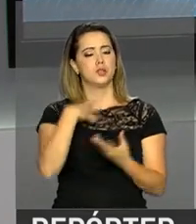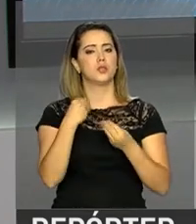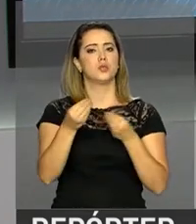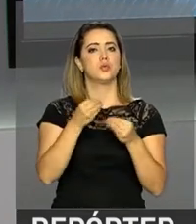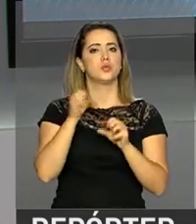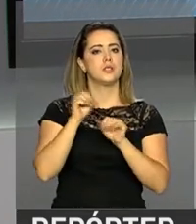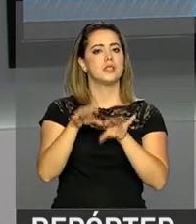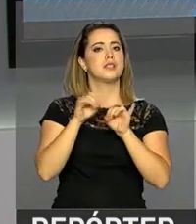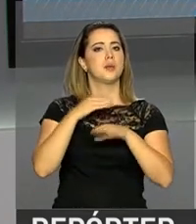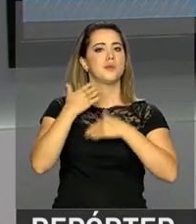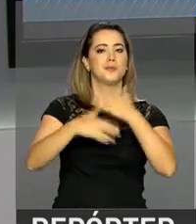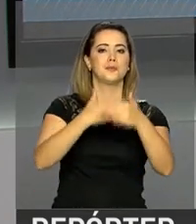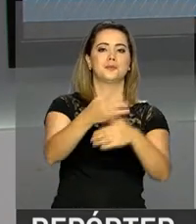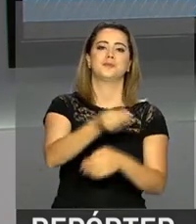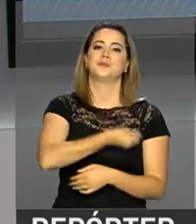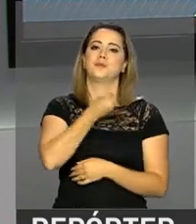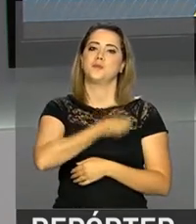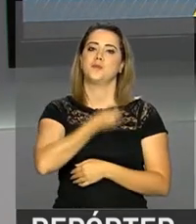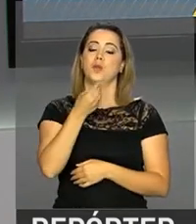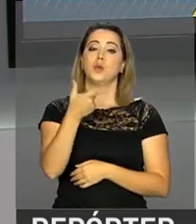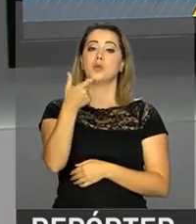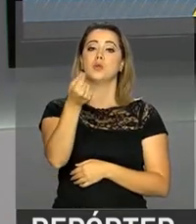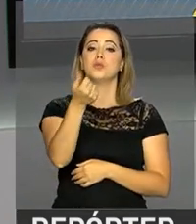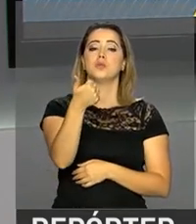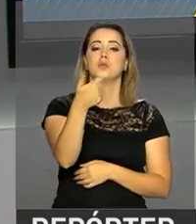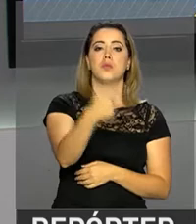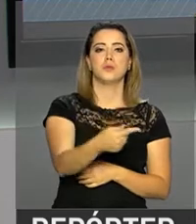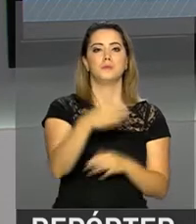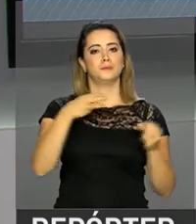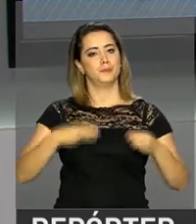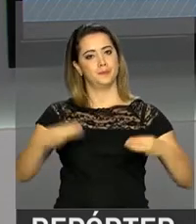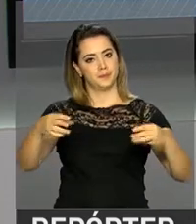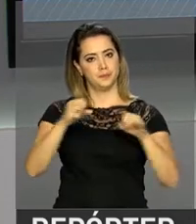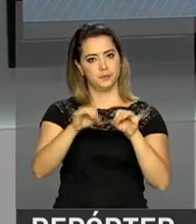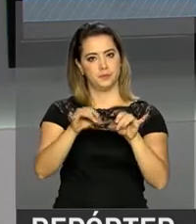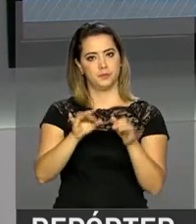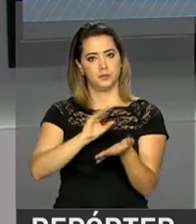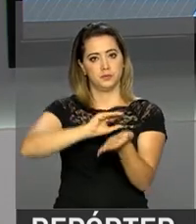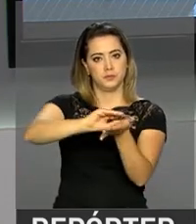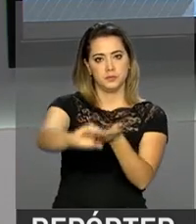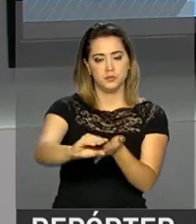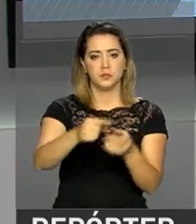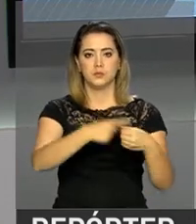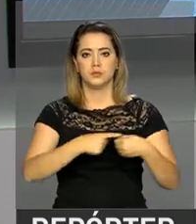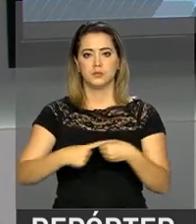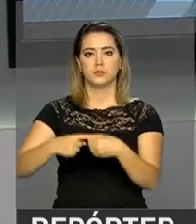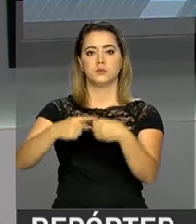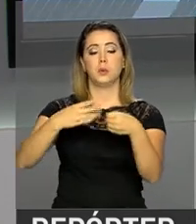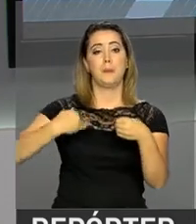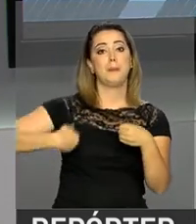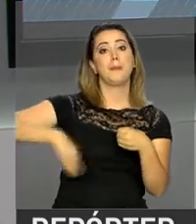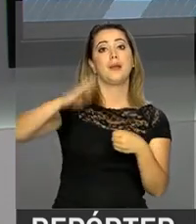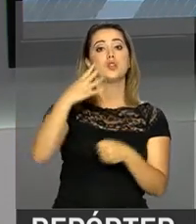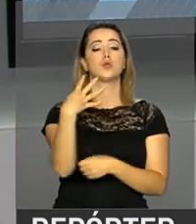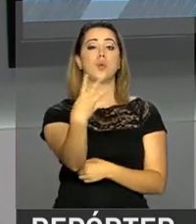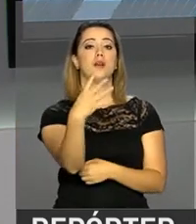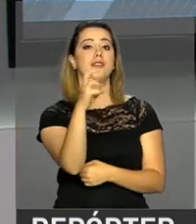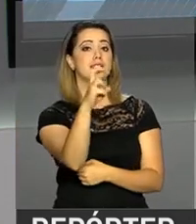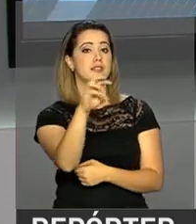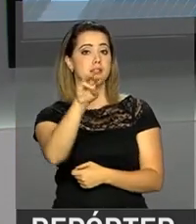lições que vão levar para a vida toda. Só em 2017, o Ministério da Educação já repassou aos municípios mais de